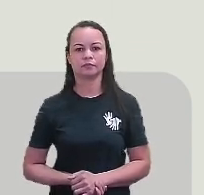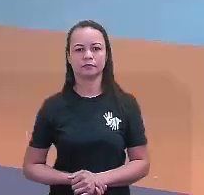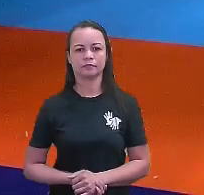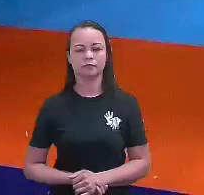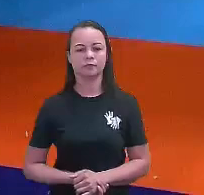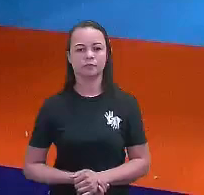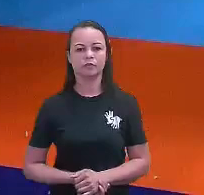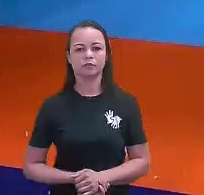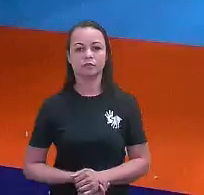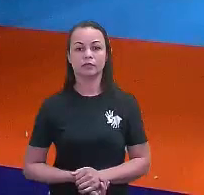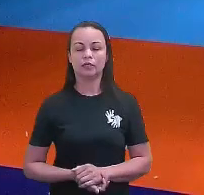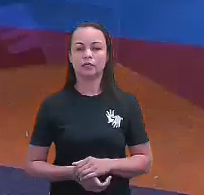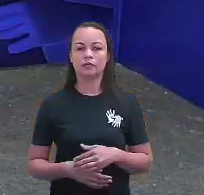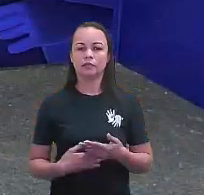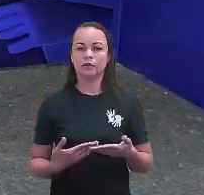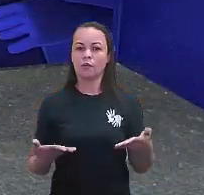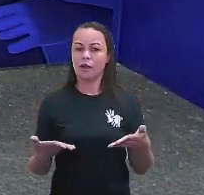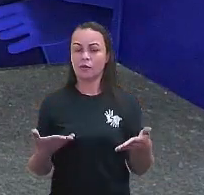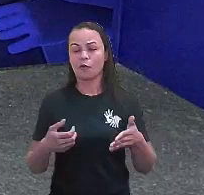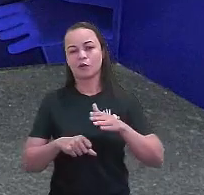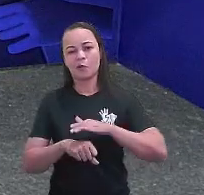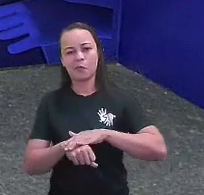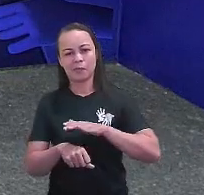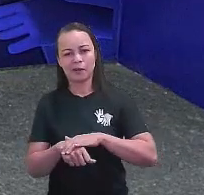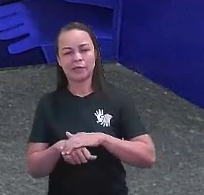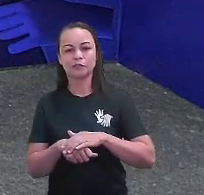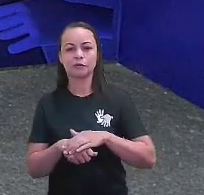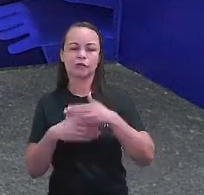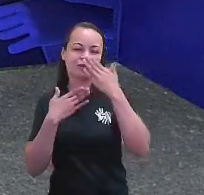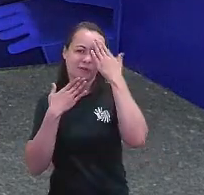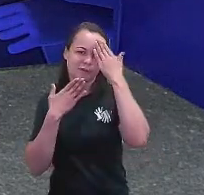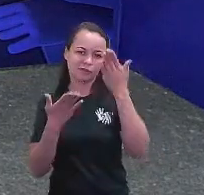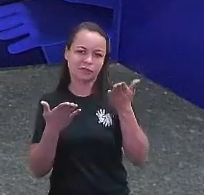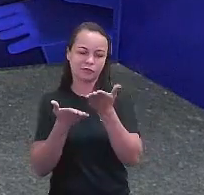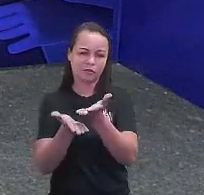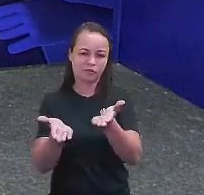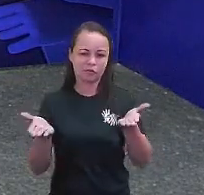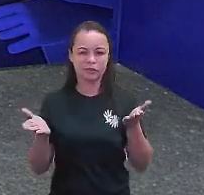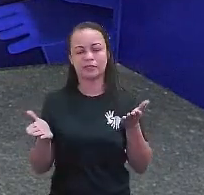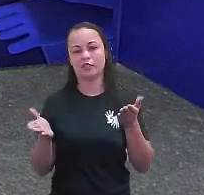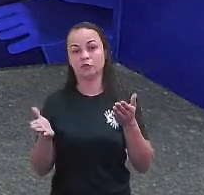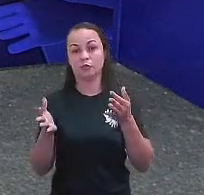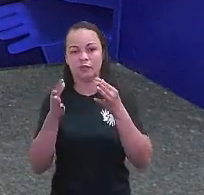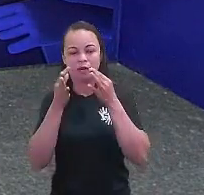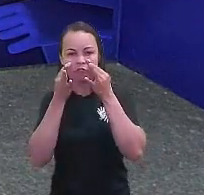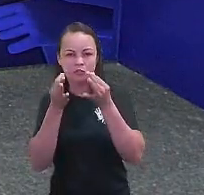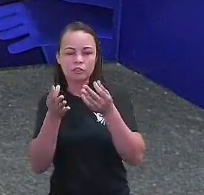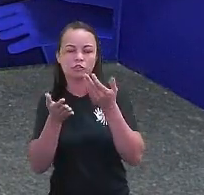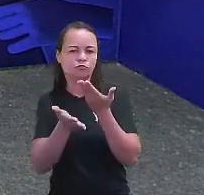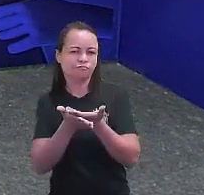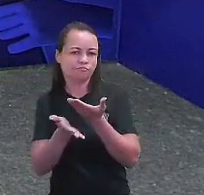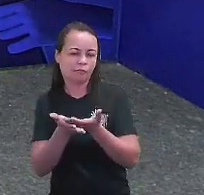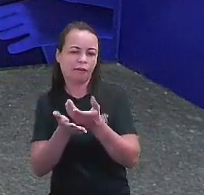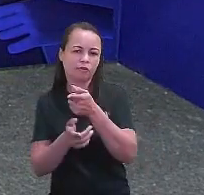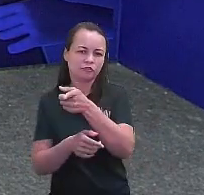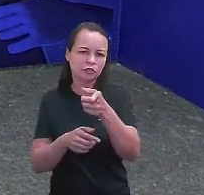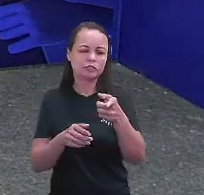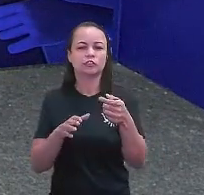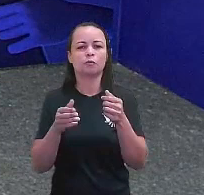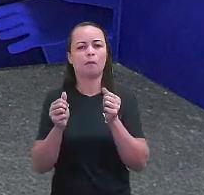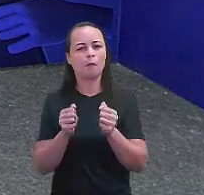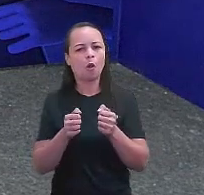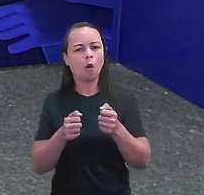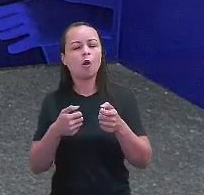Então, esse é aquele momento que eu agradeço por vocês assistirem. Vocês puderem compartilhar a aula. Se vocês tiverem